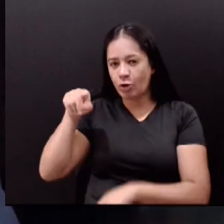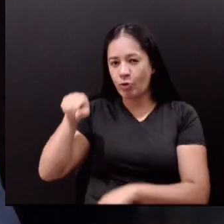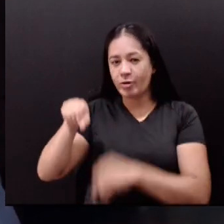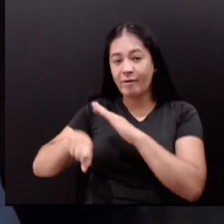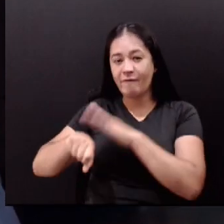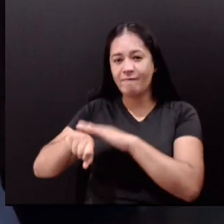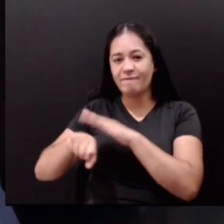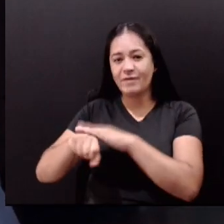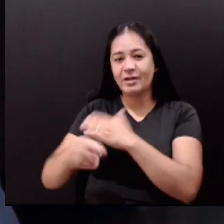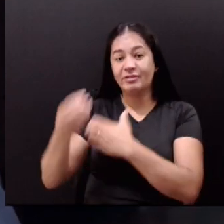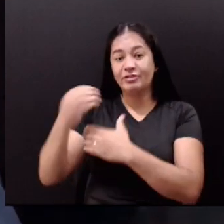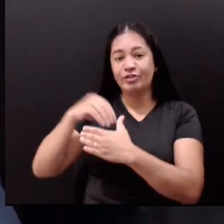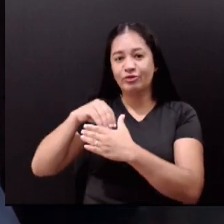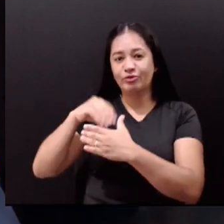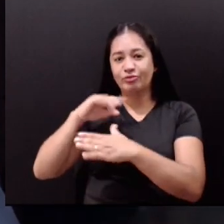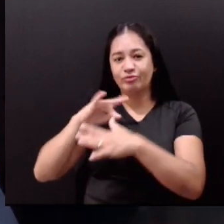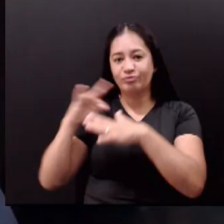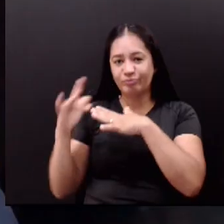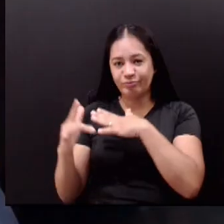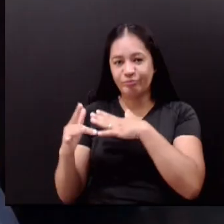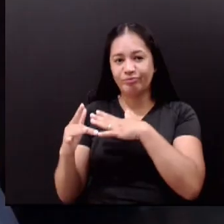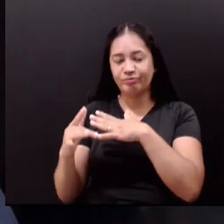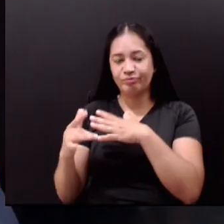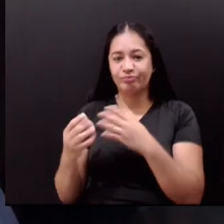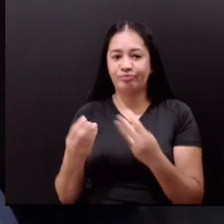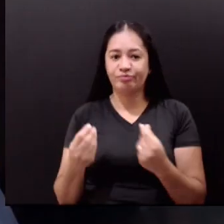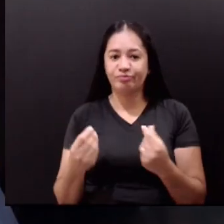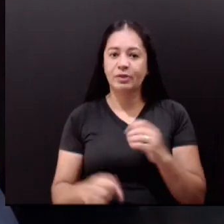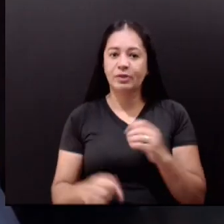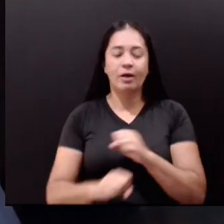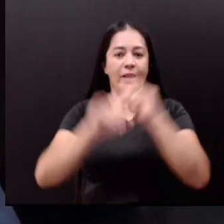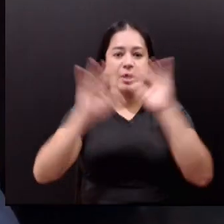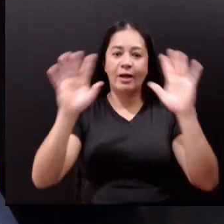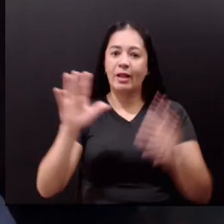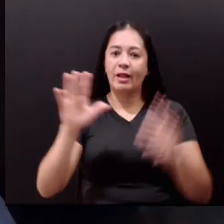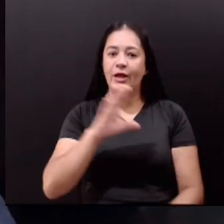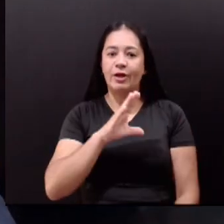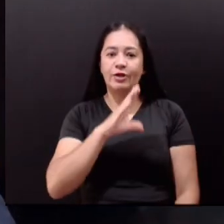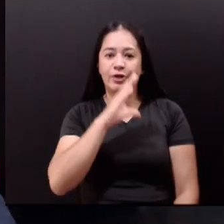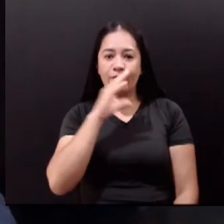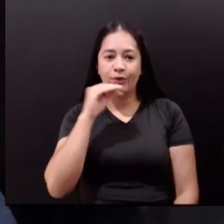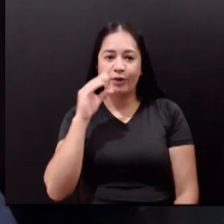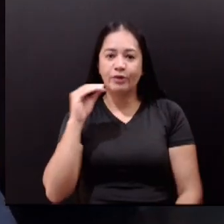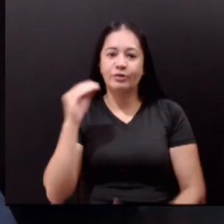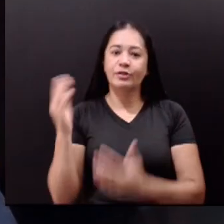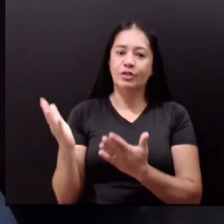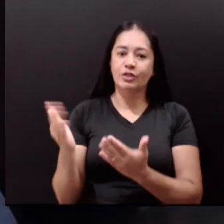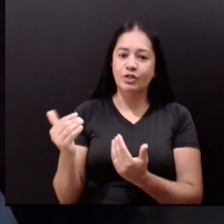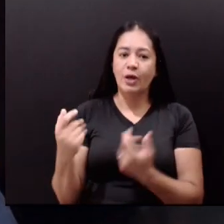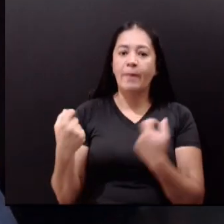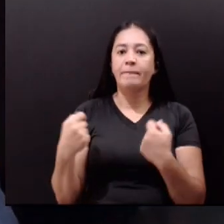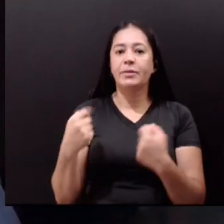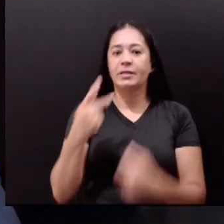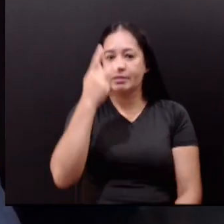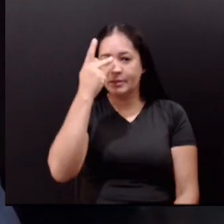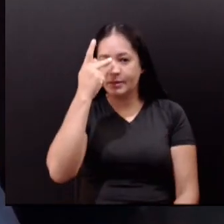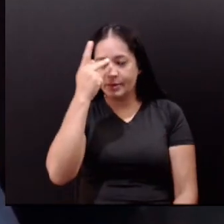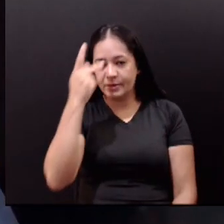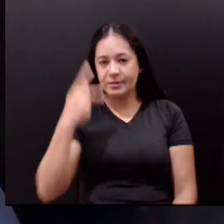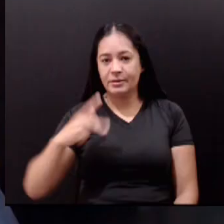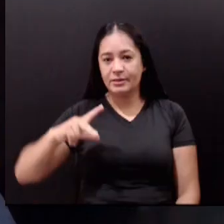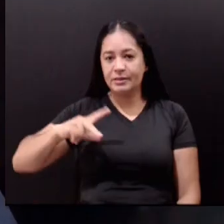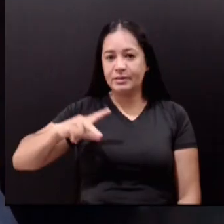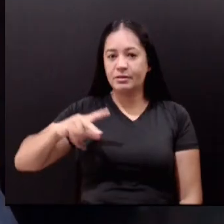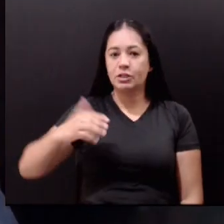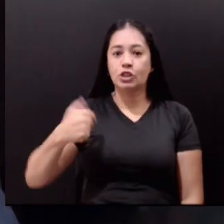né. Eh, claro que o adolescente, o jovem tem que ter a privacidade dele, a gente entende isso, mas tudo